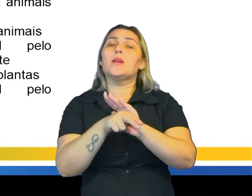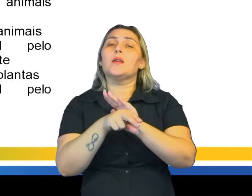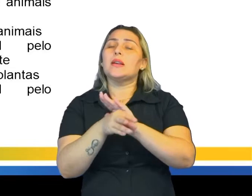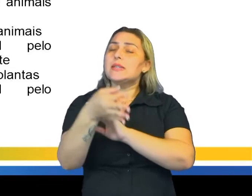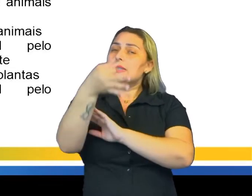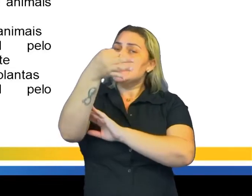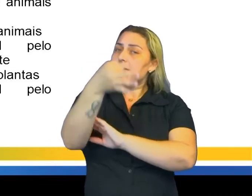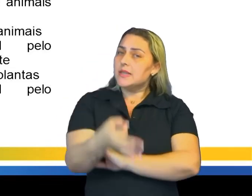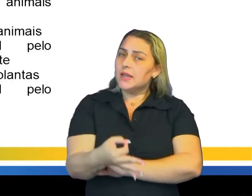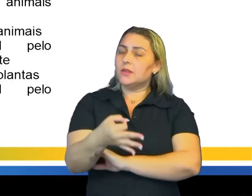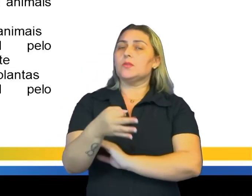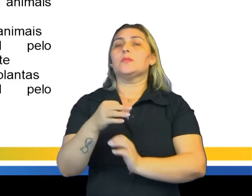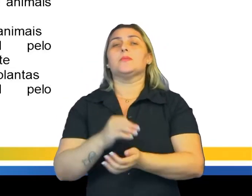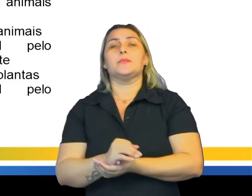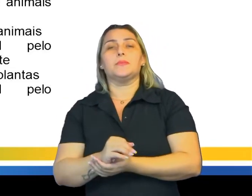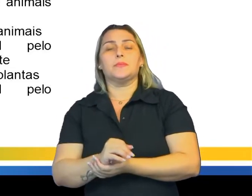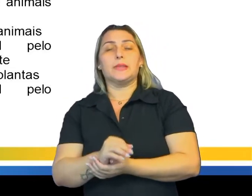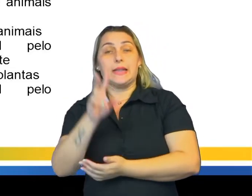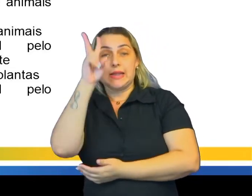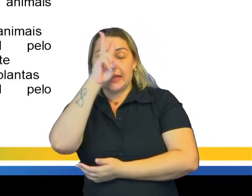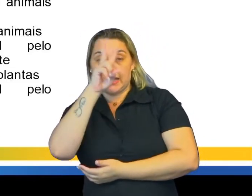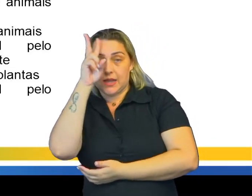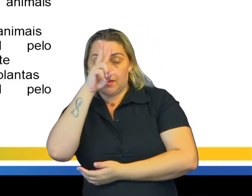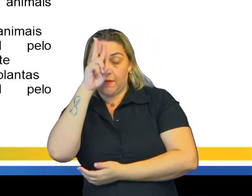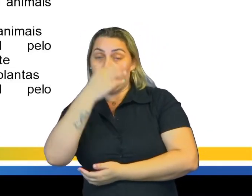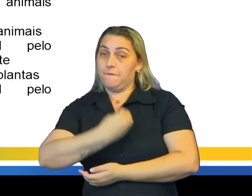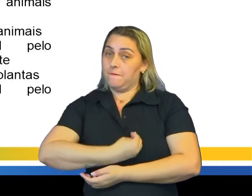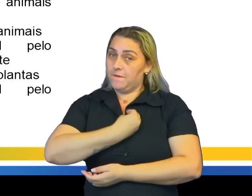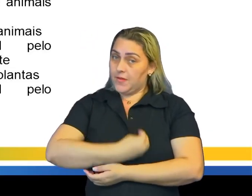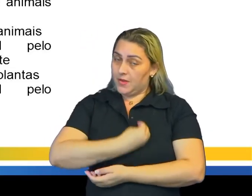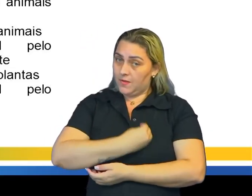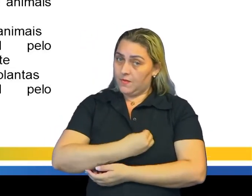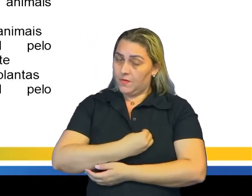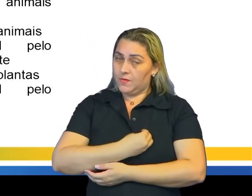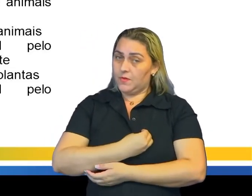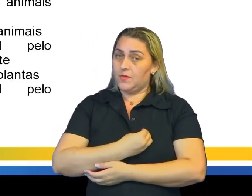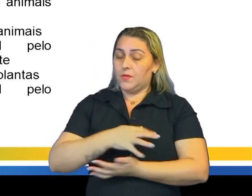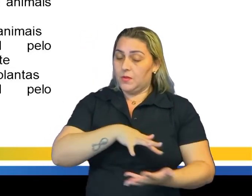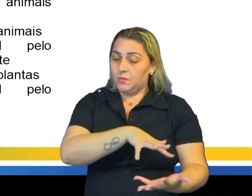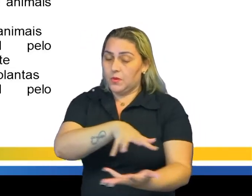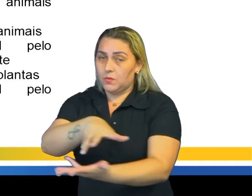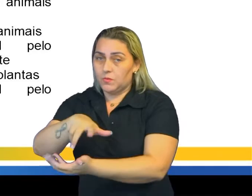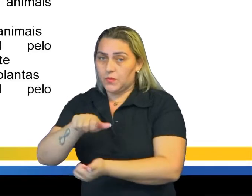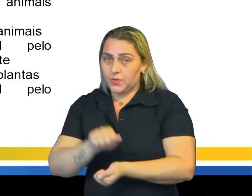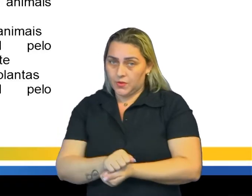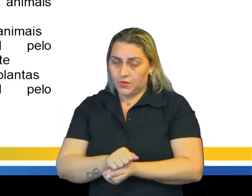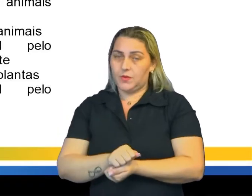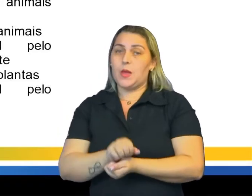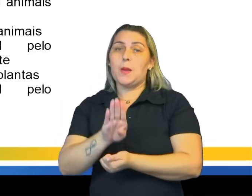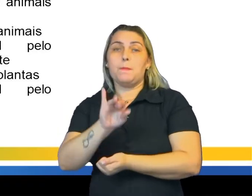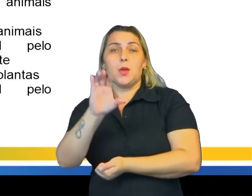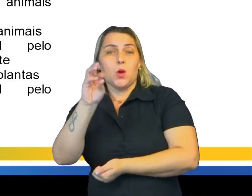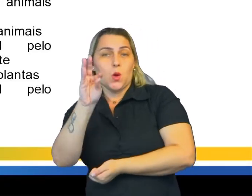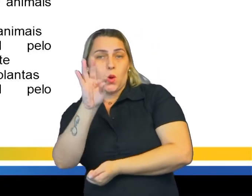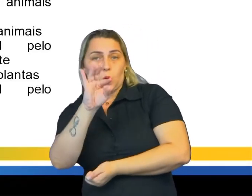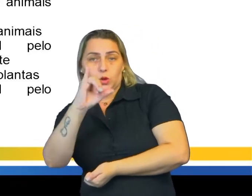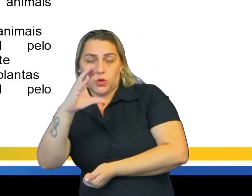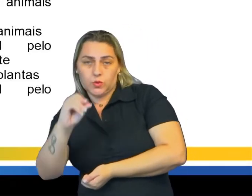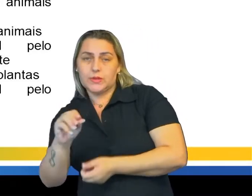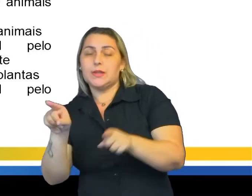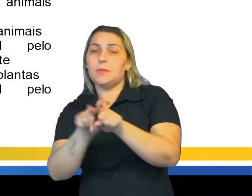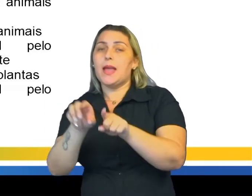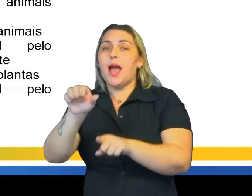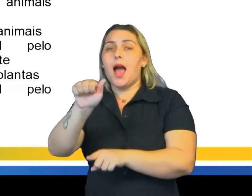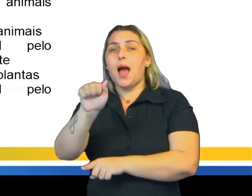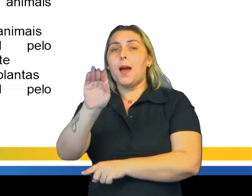encaixa nesse estudo? Lembre-se, vivos e meio ambiente, ou seja, seres bióticos e seres